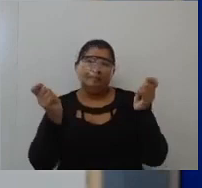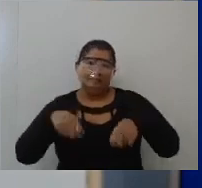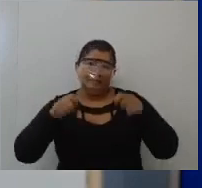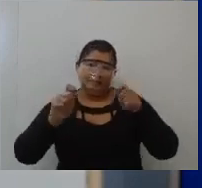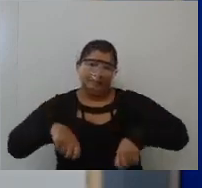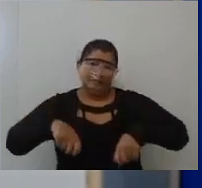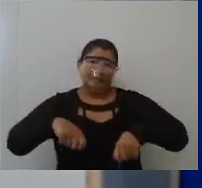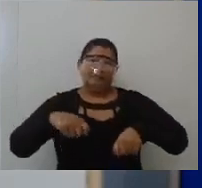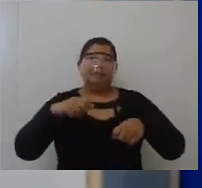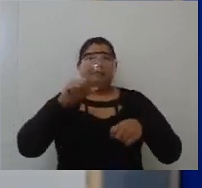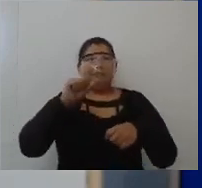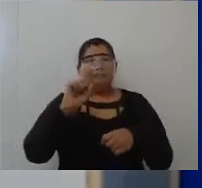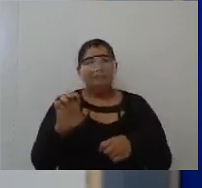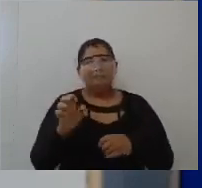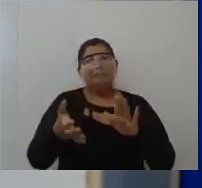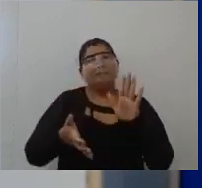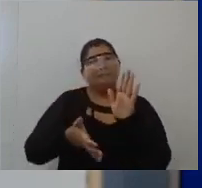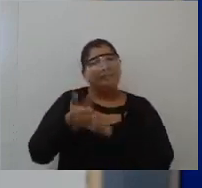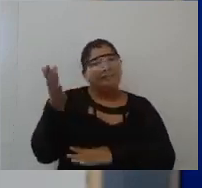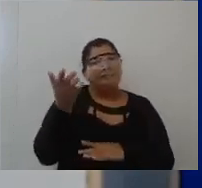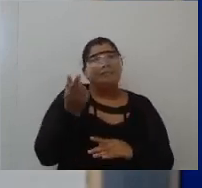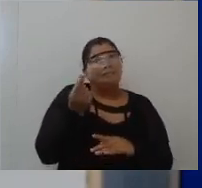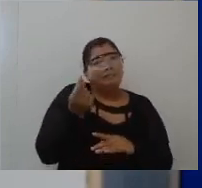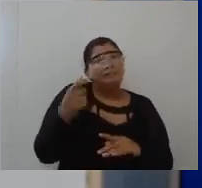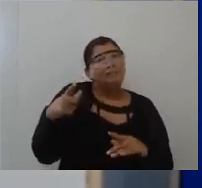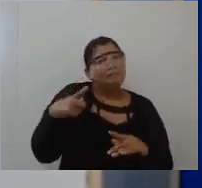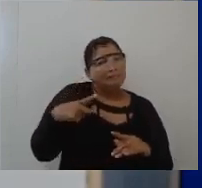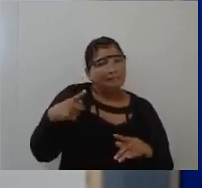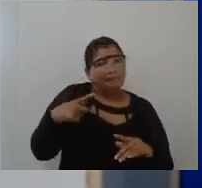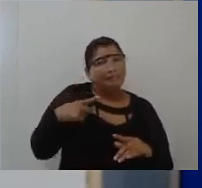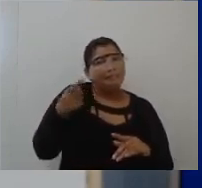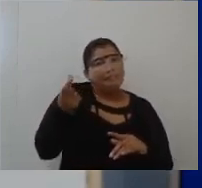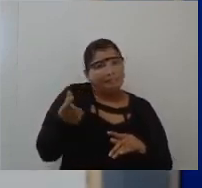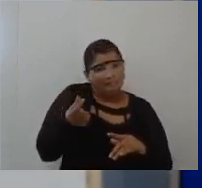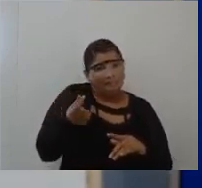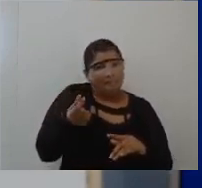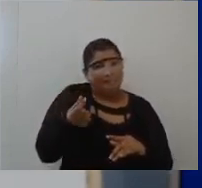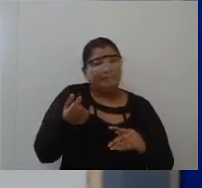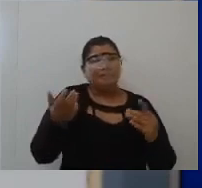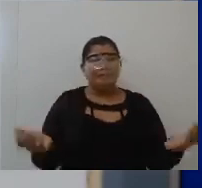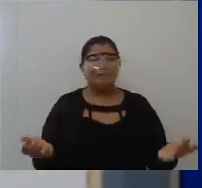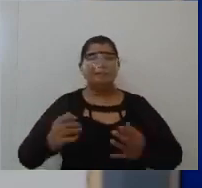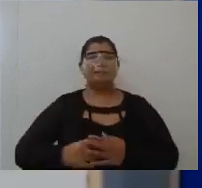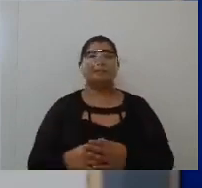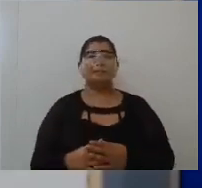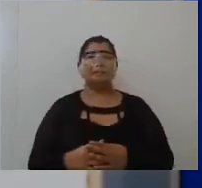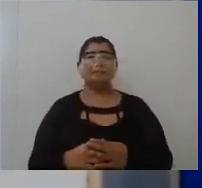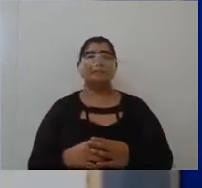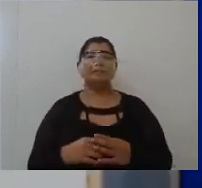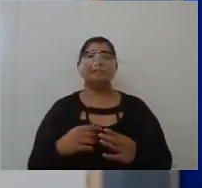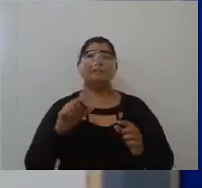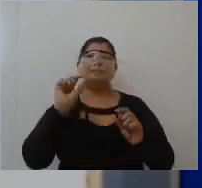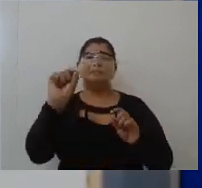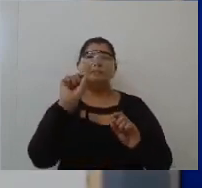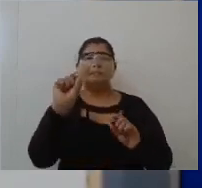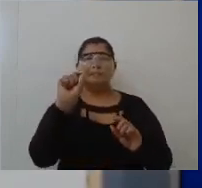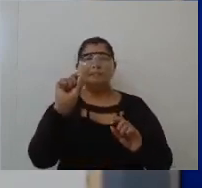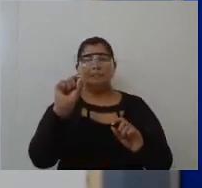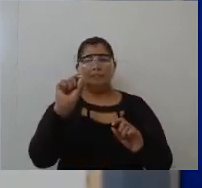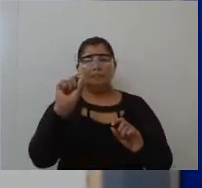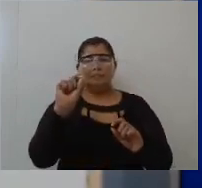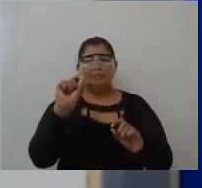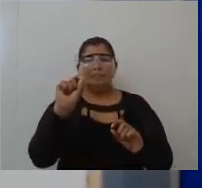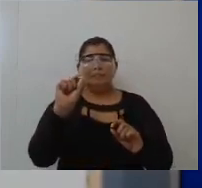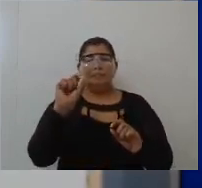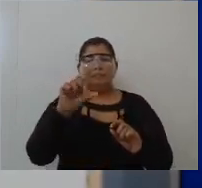Só vai viajar se tiver dinheiro, caso tenha dinheiro. Atenção, gente. O que e